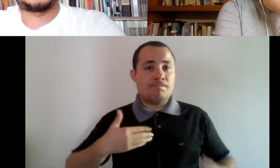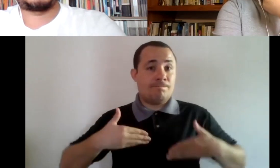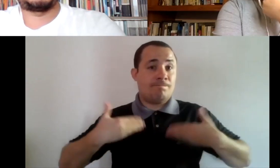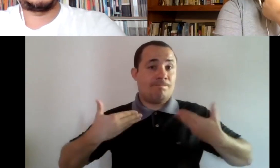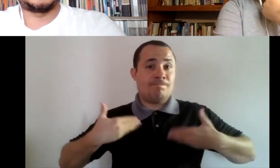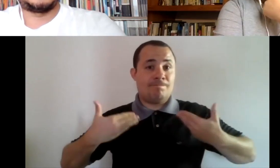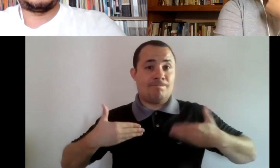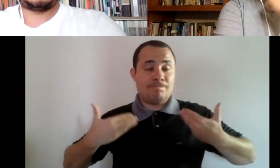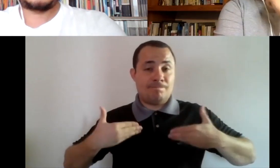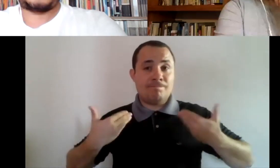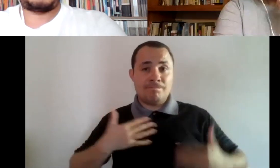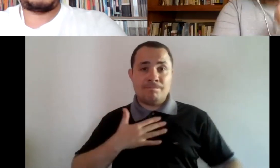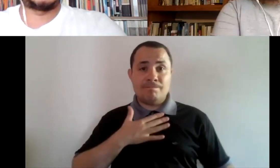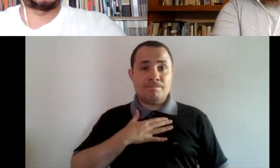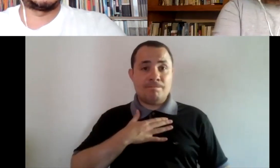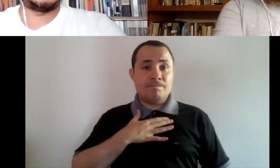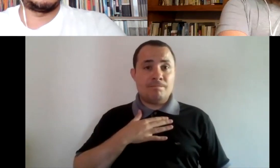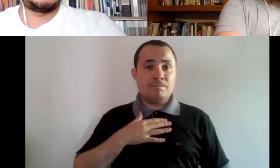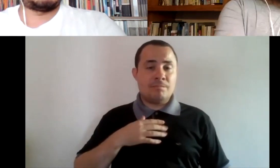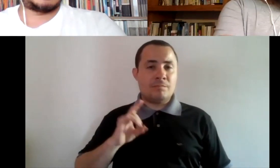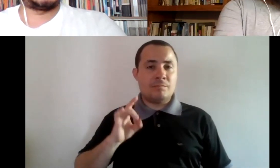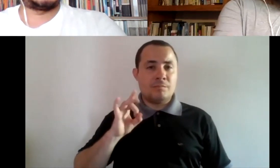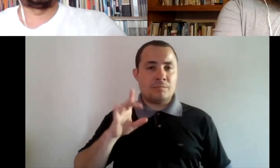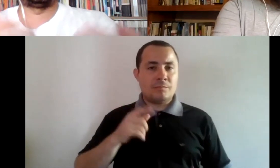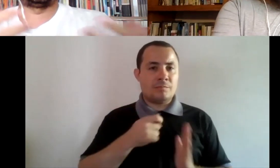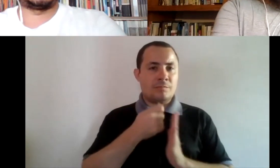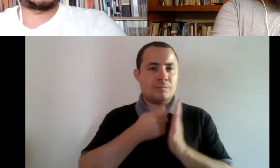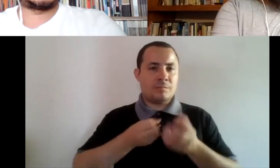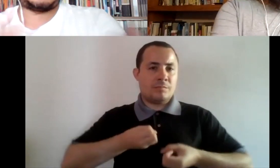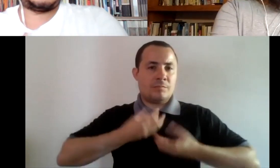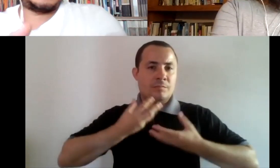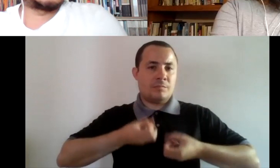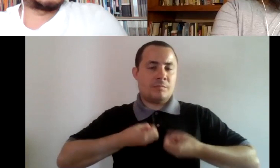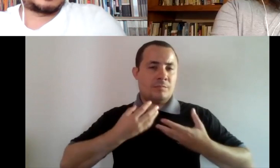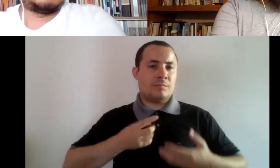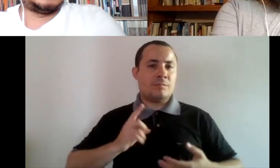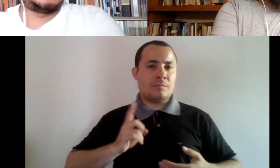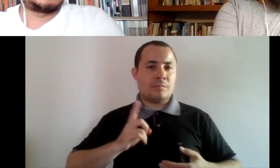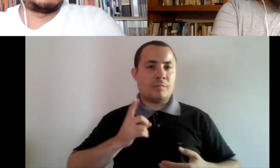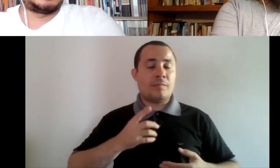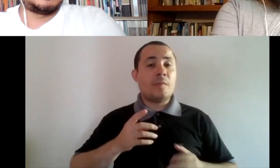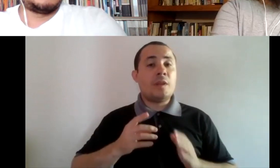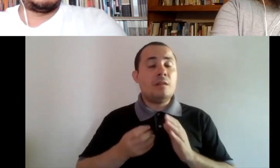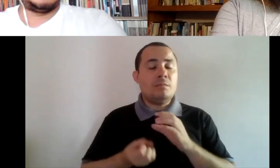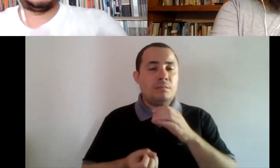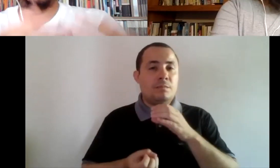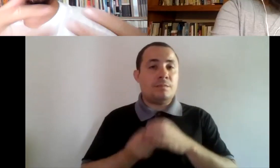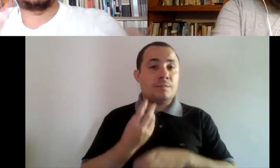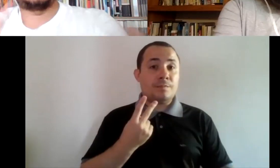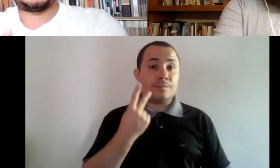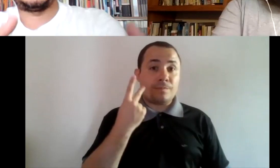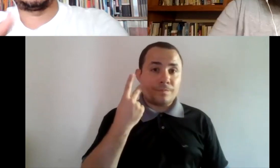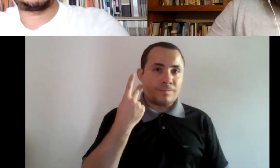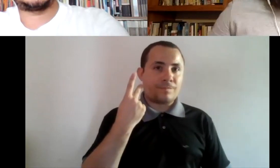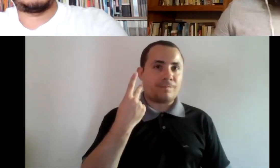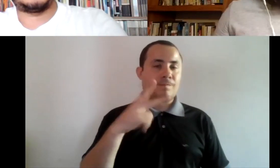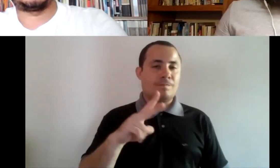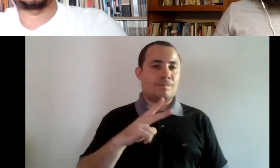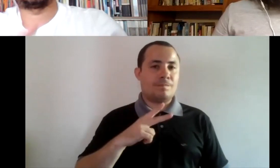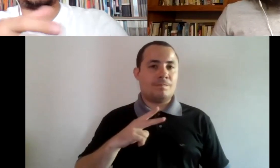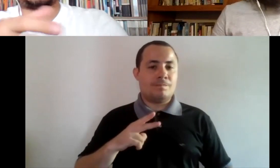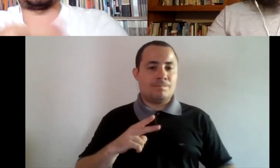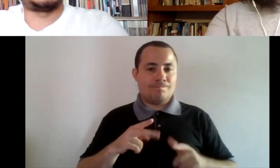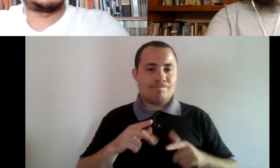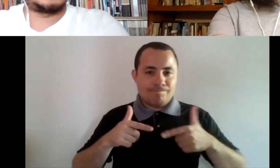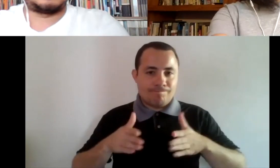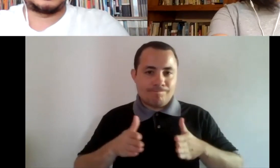coisa, principalmente, não só para poesia, né? Mas de você criar o seu caminho também. E, inclusive, criando esse caminho,